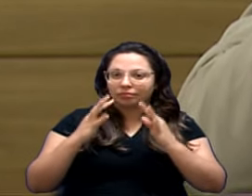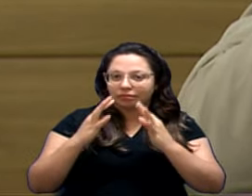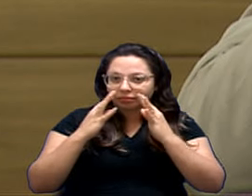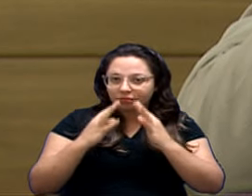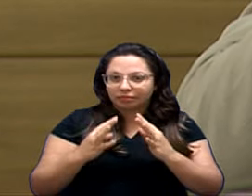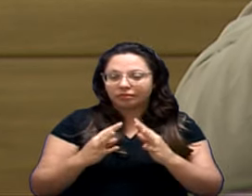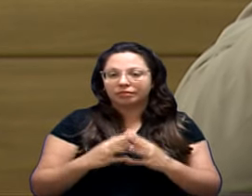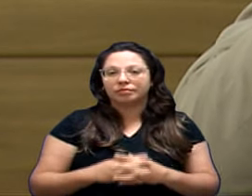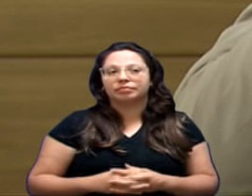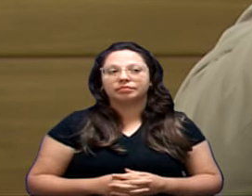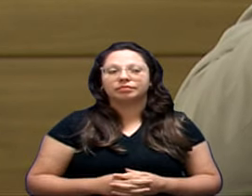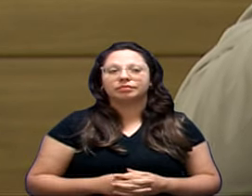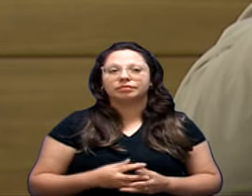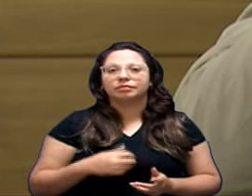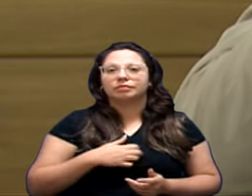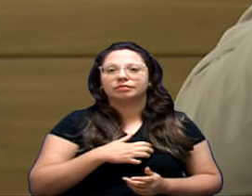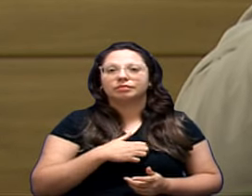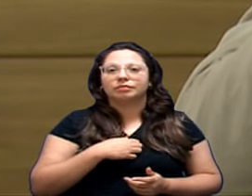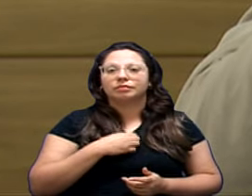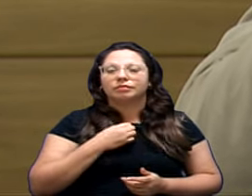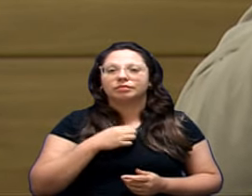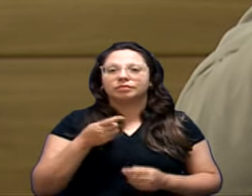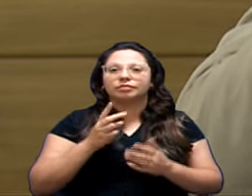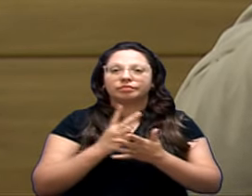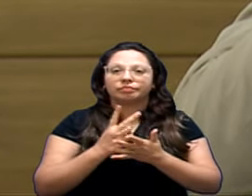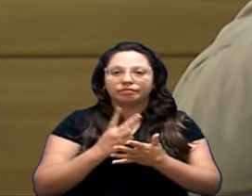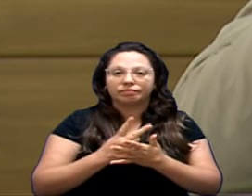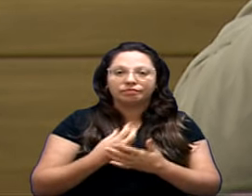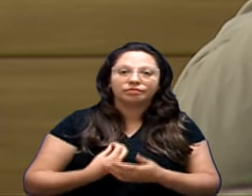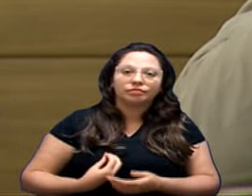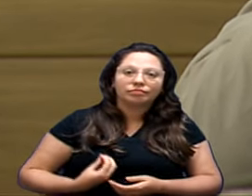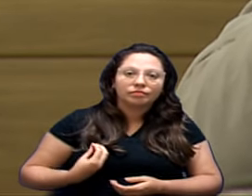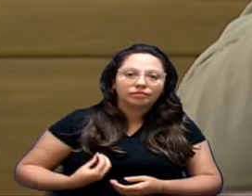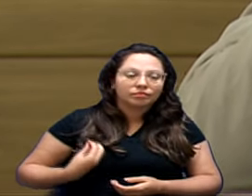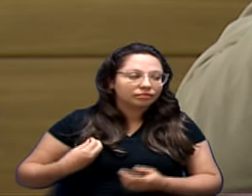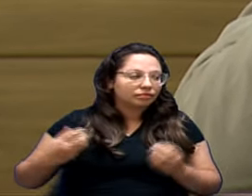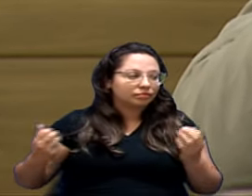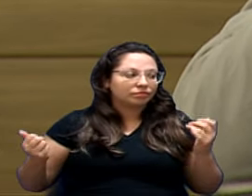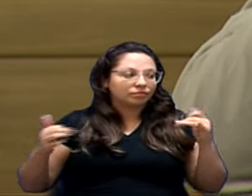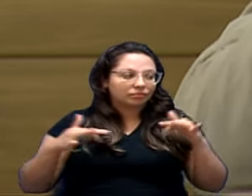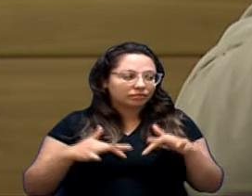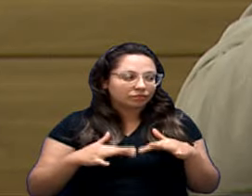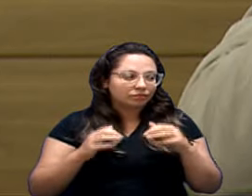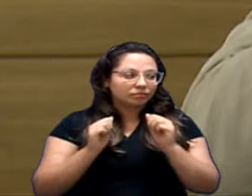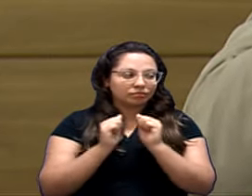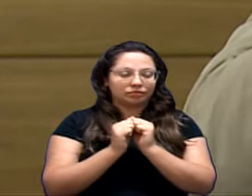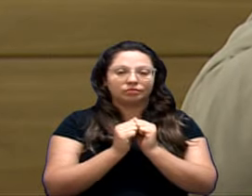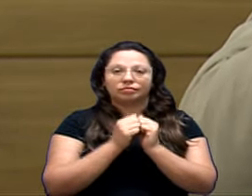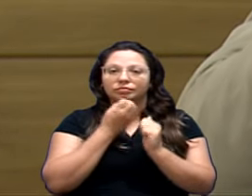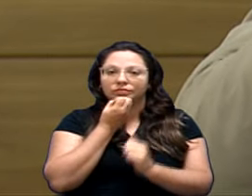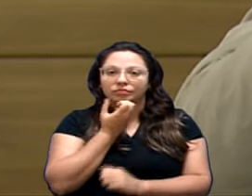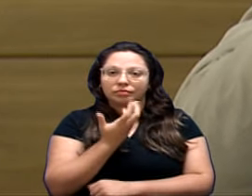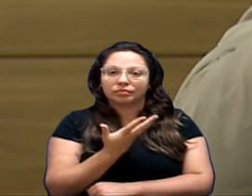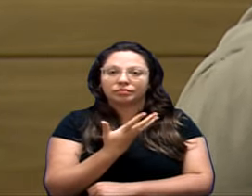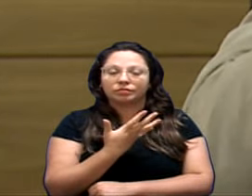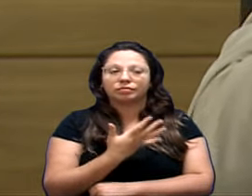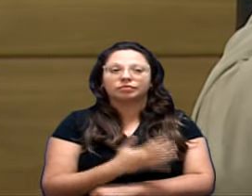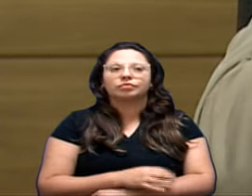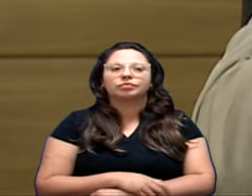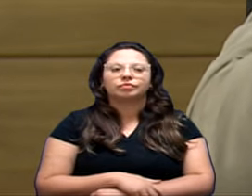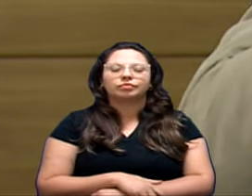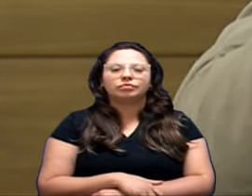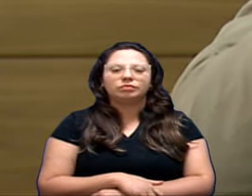eh sempre tá presente nas discussões e é legítima as indagações da vossa